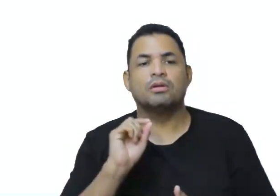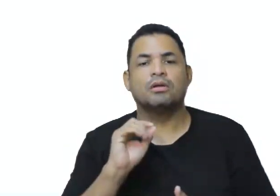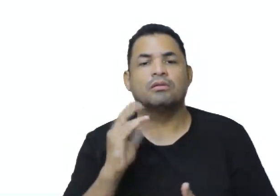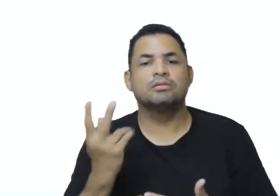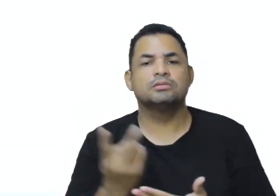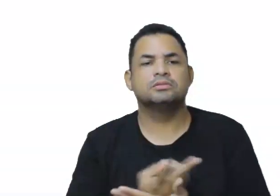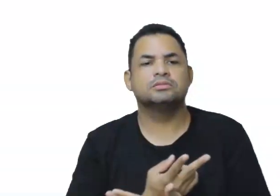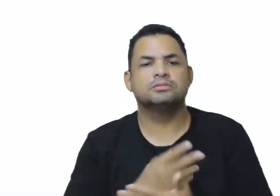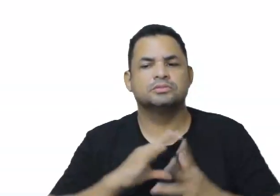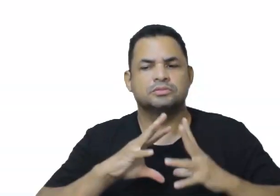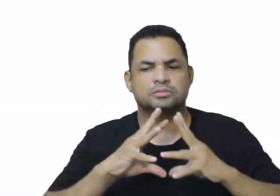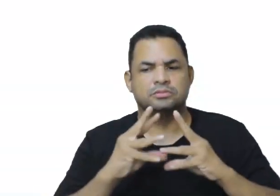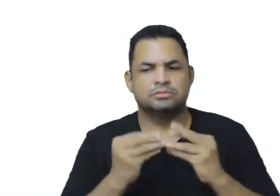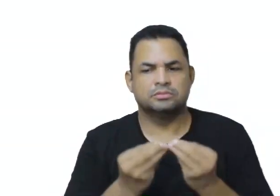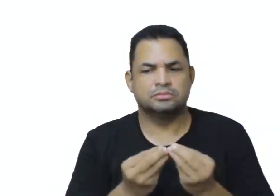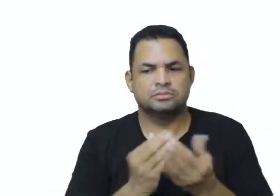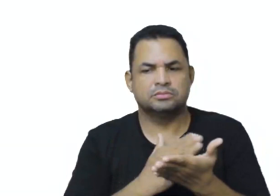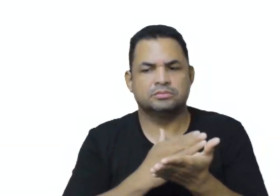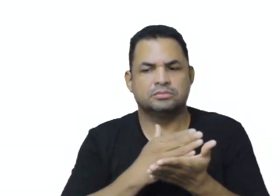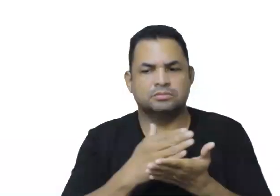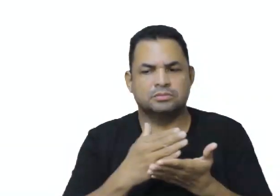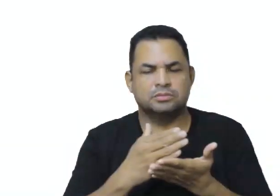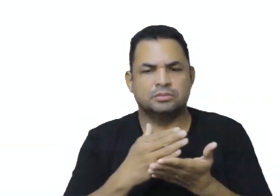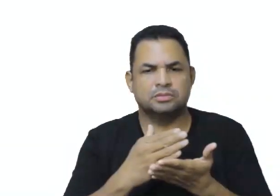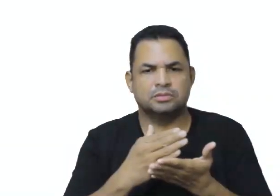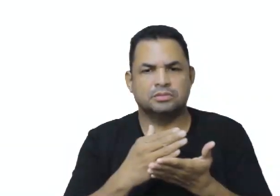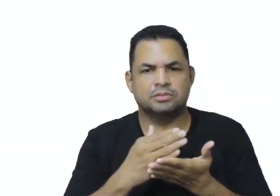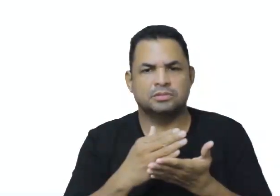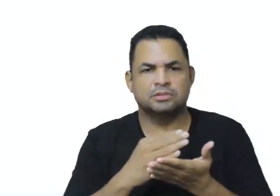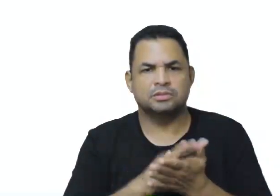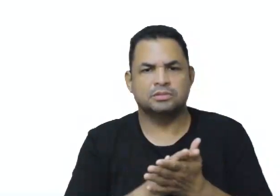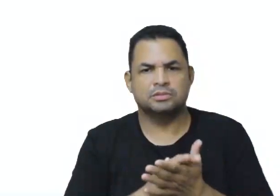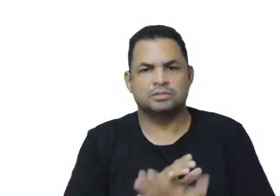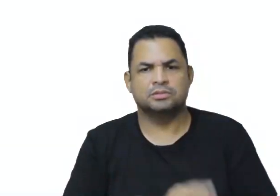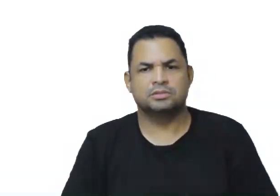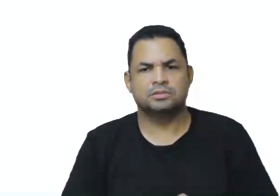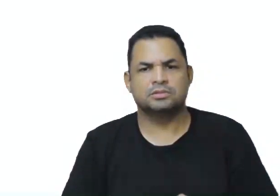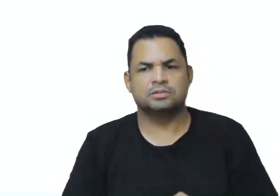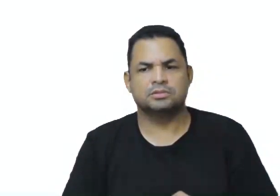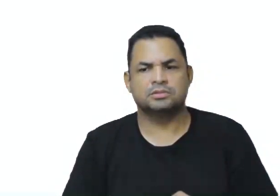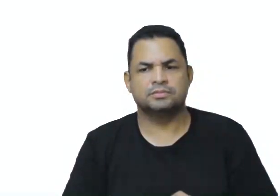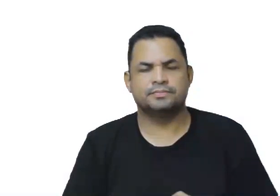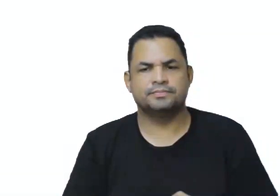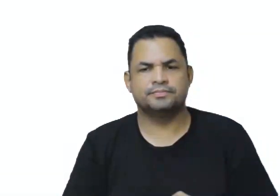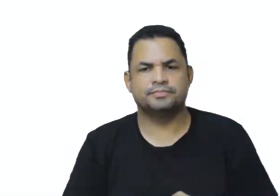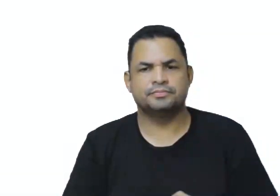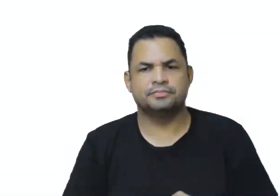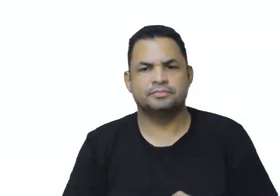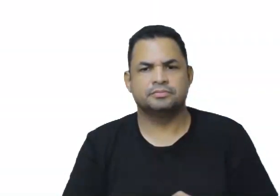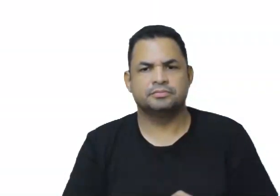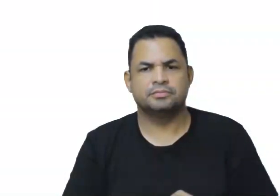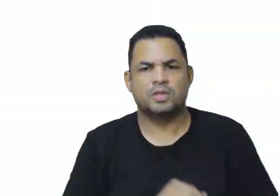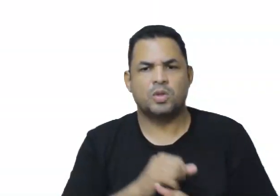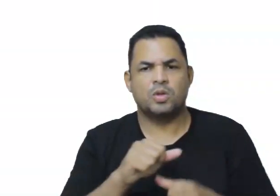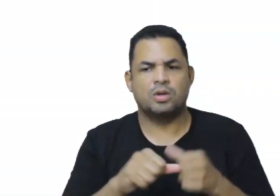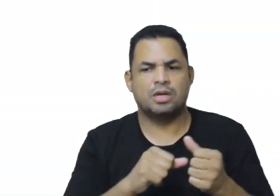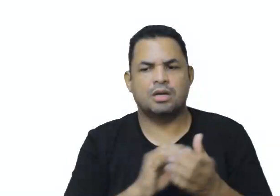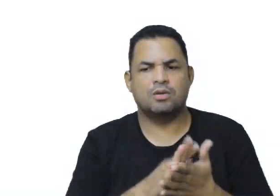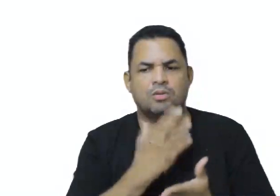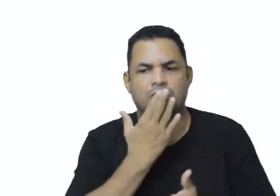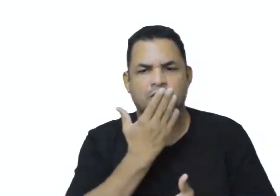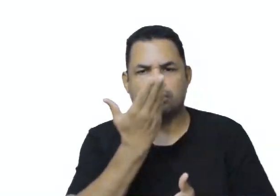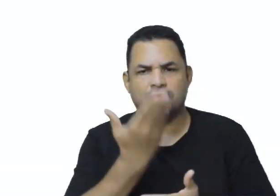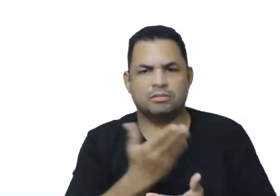acontece? Tudo vai se iniciar nesse processo aqui, pessoal. Ó, eu vou até mudar a cor para ficar mais